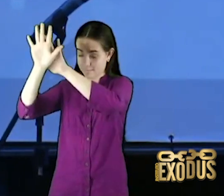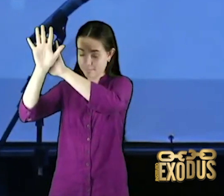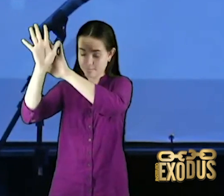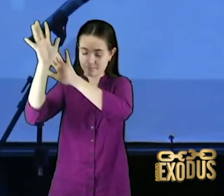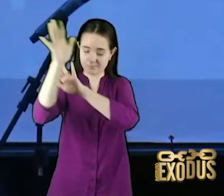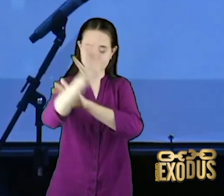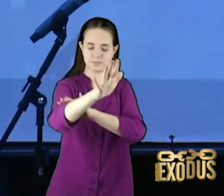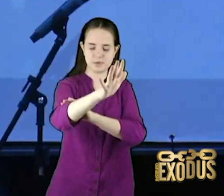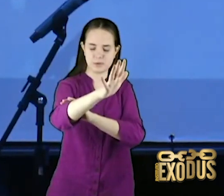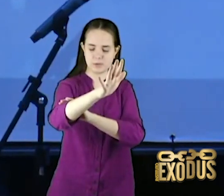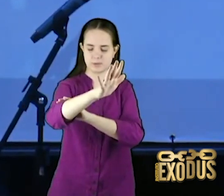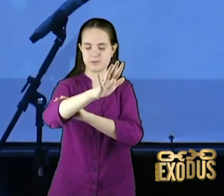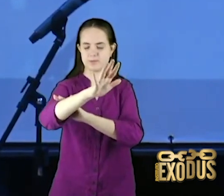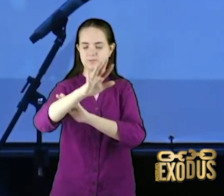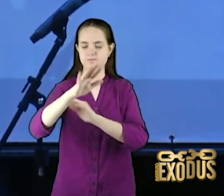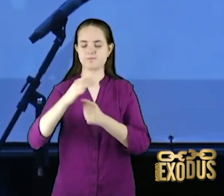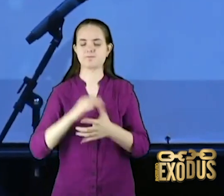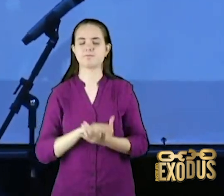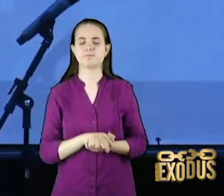Senhor Deus,